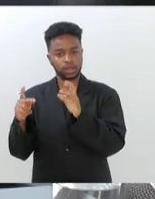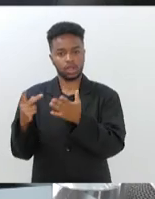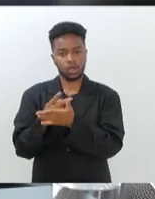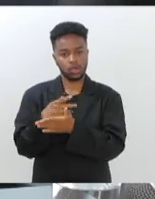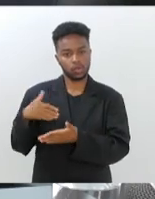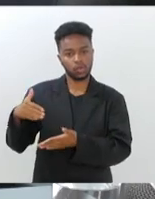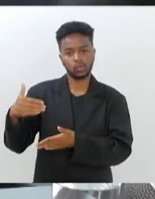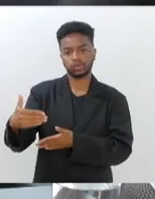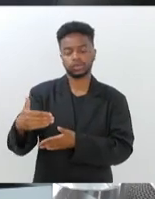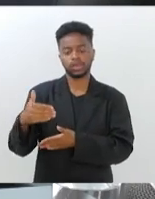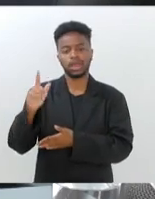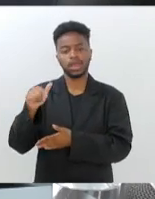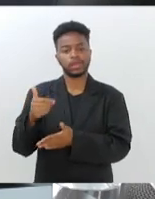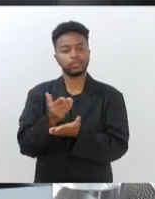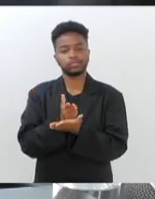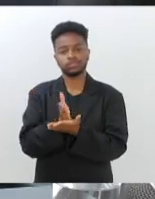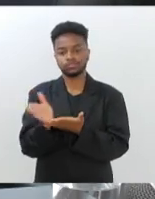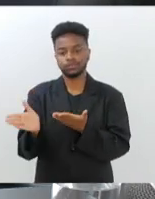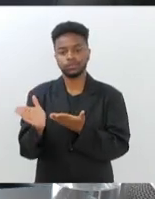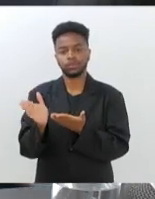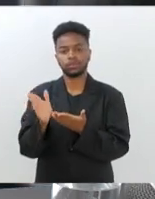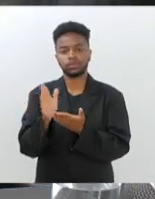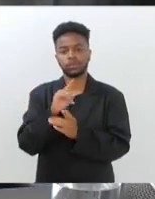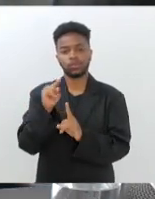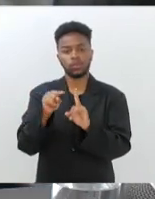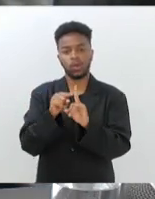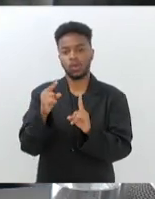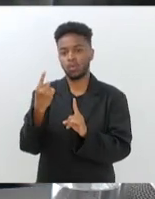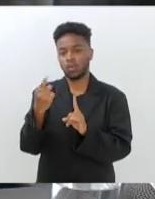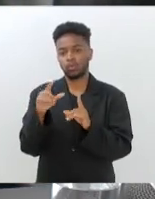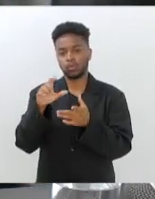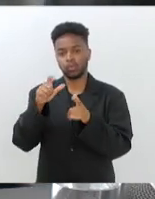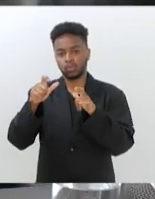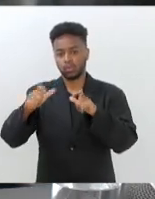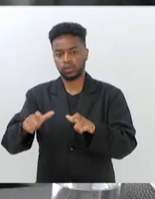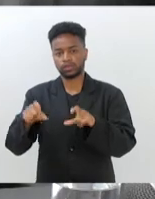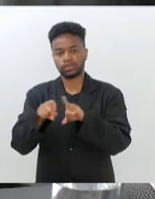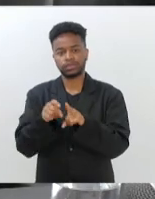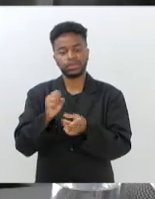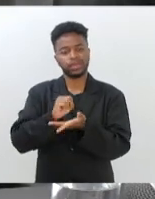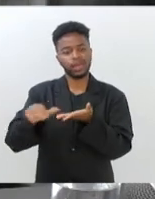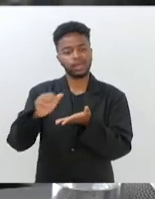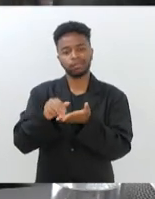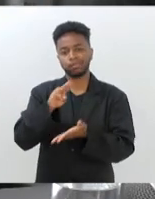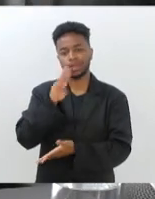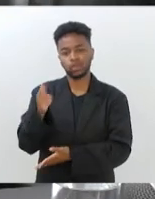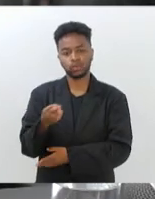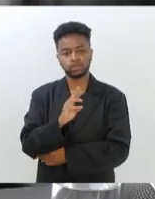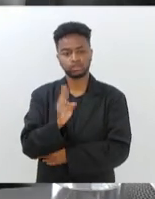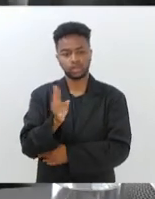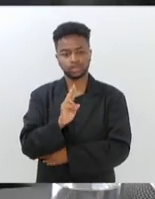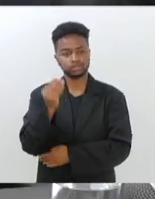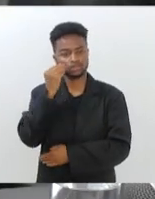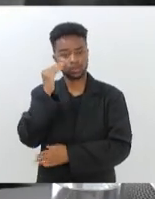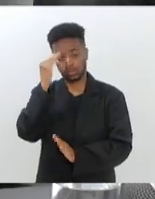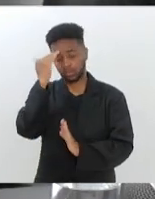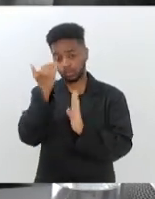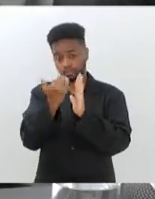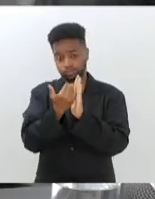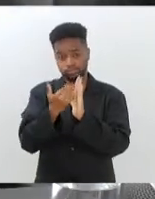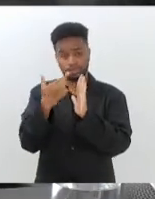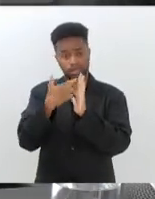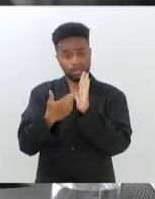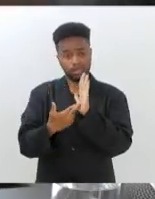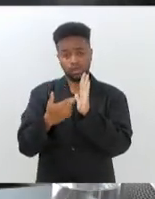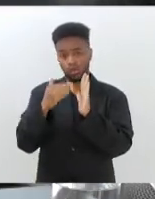um desvio de finalidade de um determinado órgão gastando milhões e milhões de reais para cumprir uma missão que não era sua e